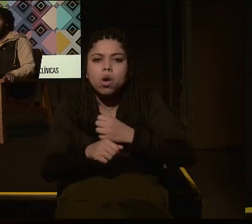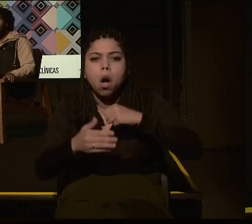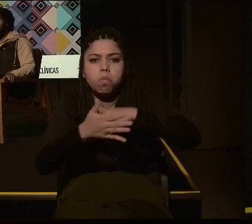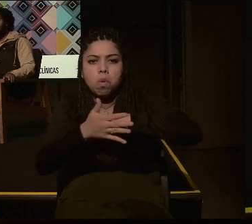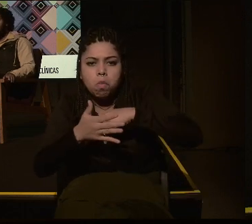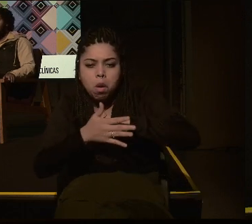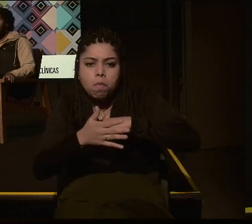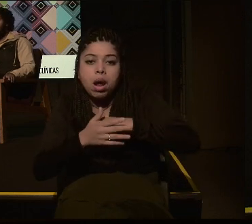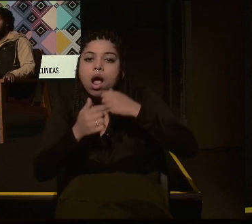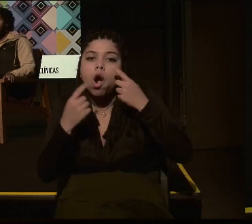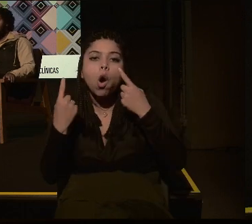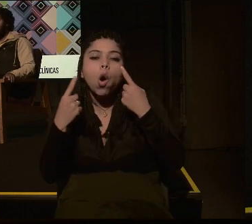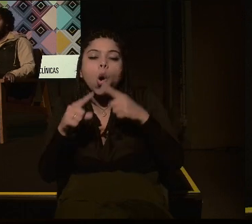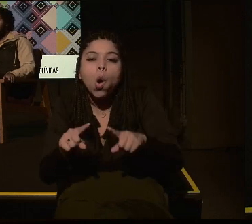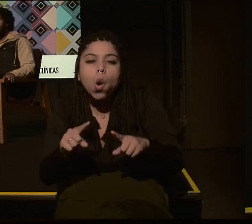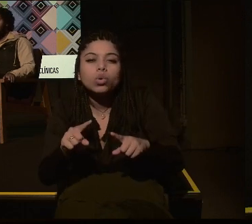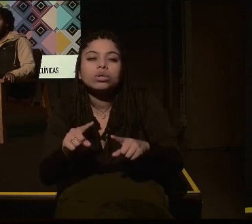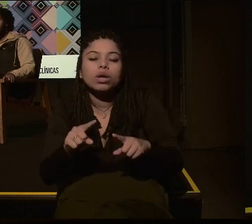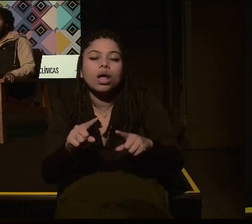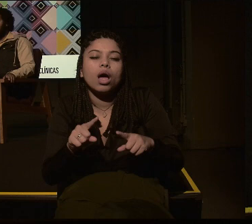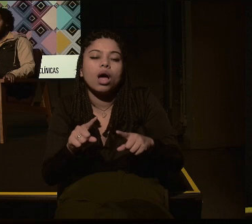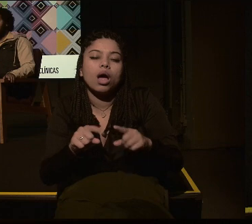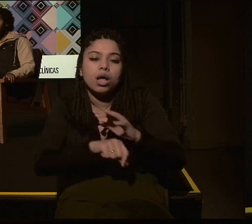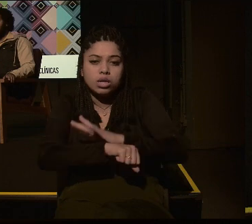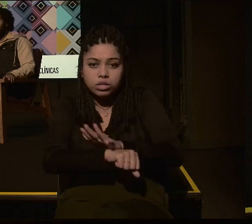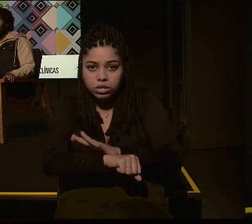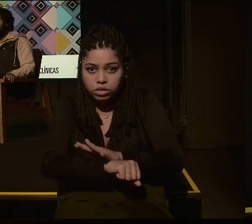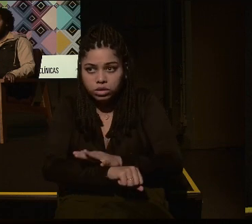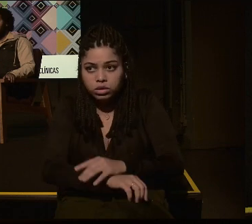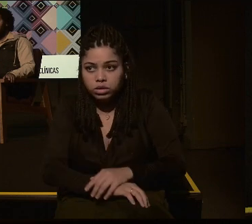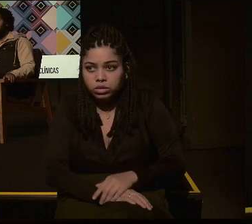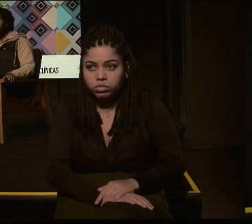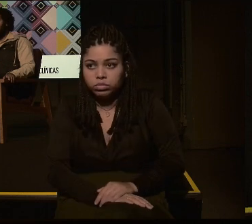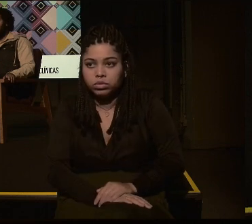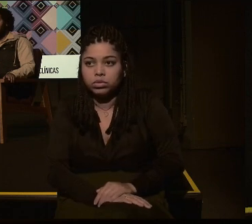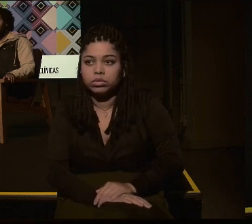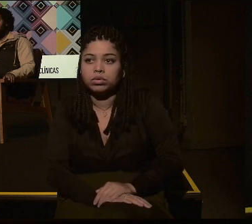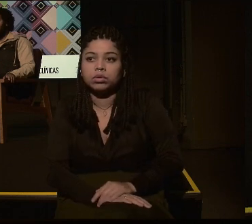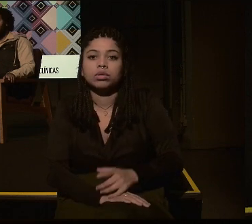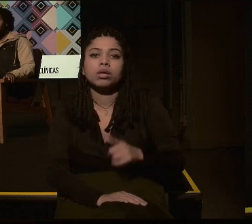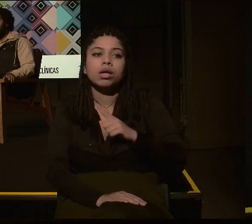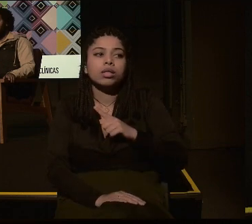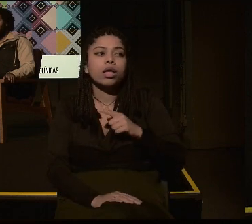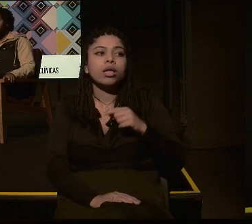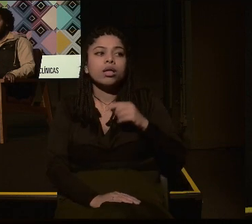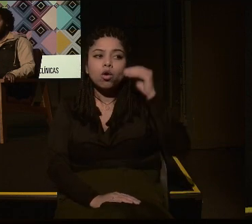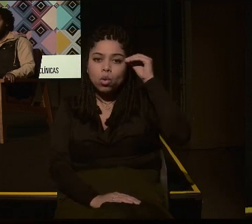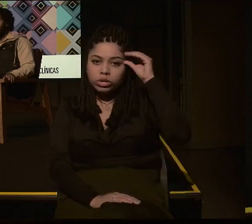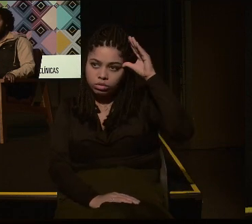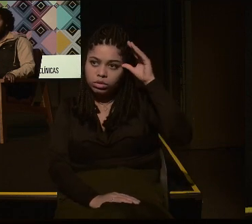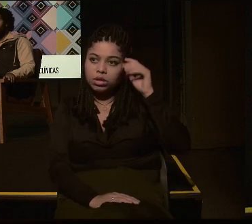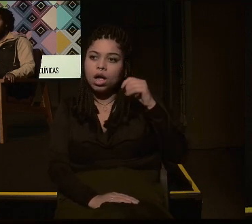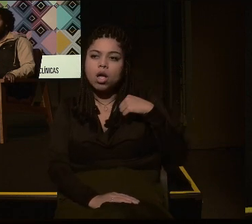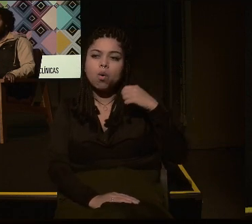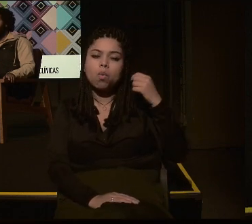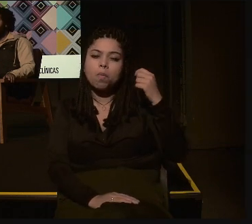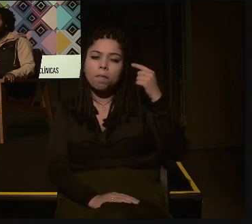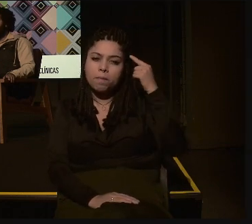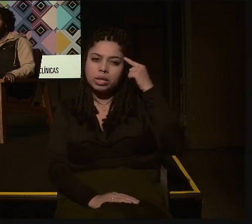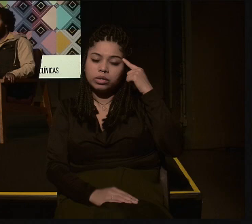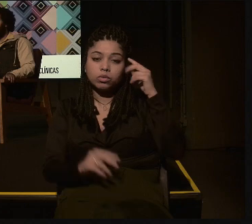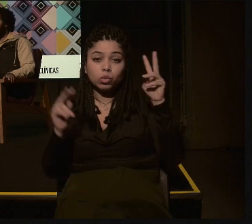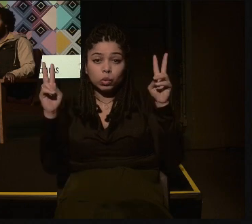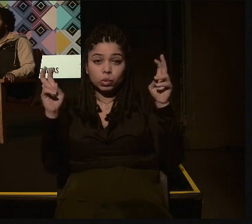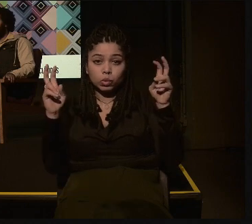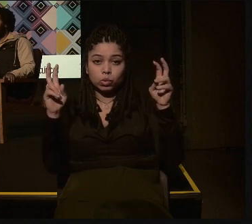ali uma diferença a partir de um saber-poder, assim, né? Aí eu fiquei pensando no